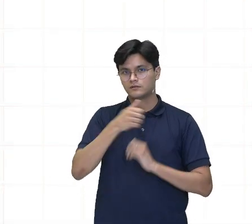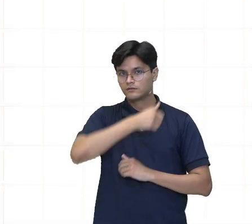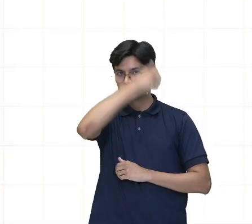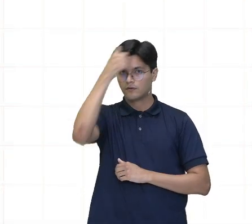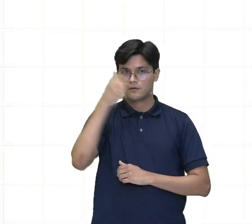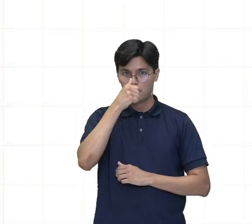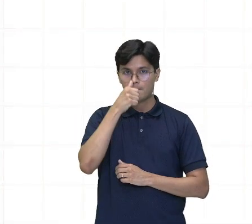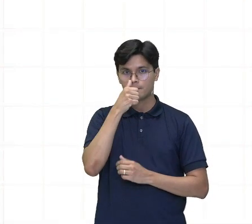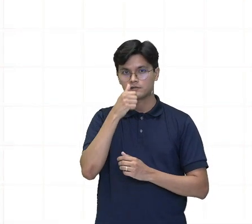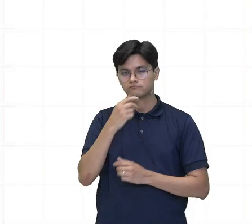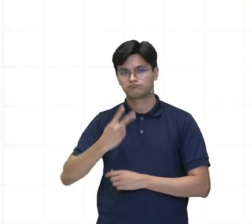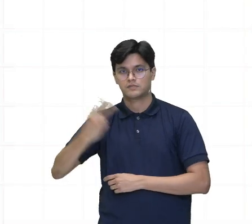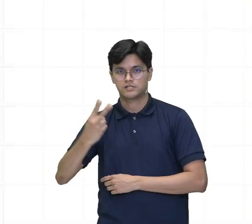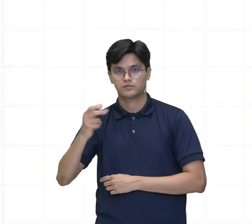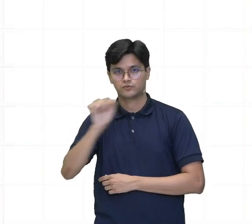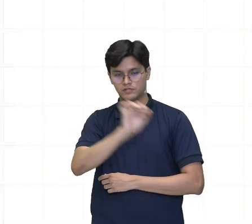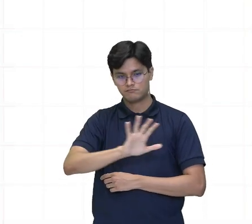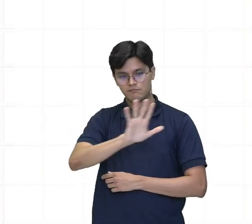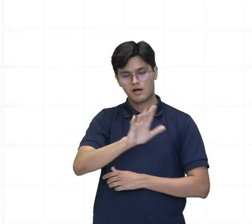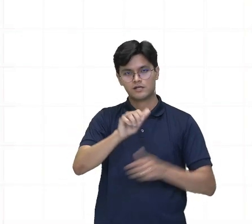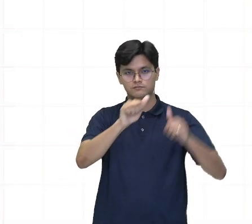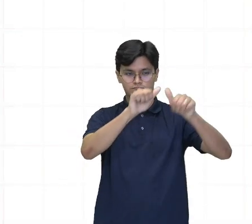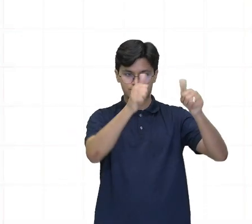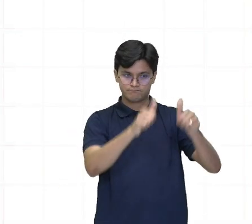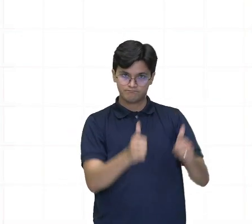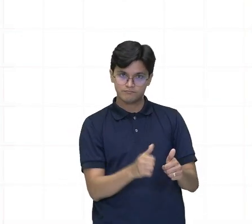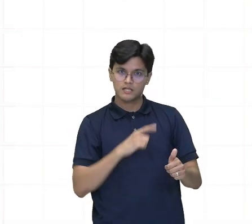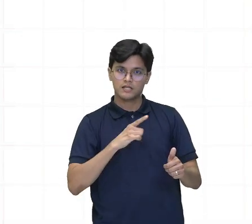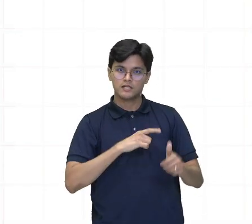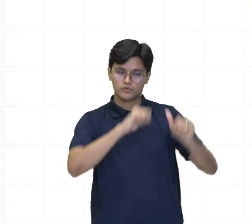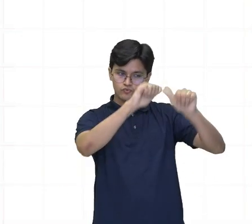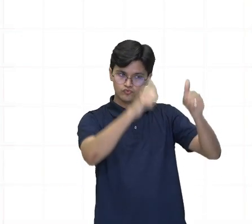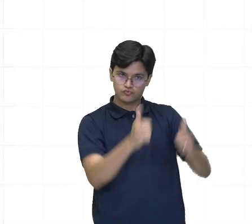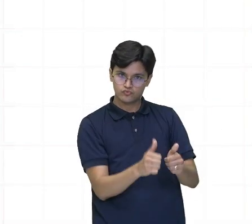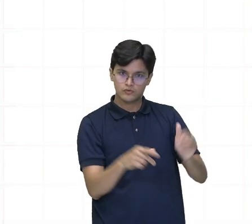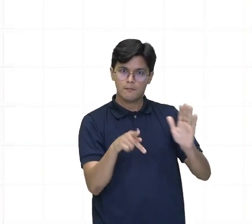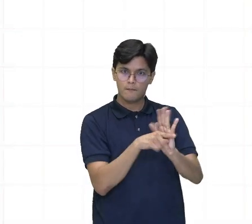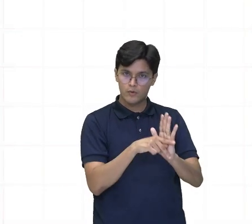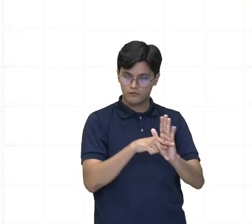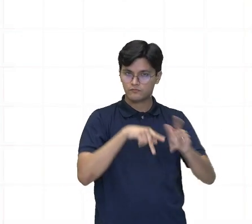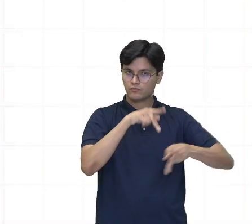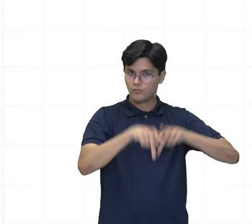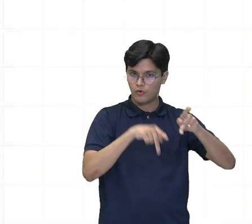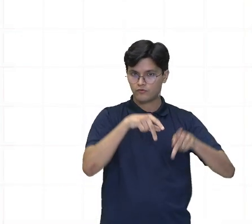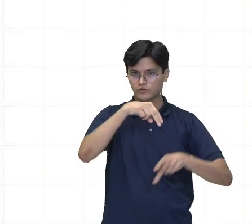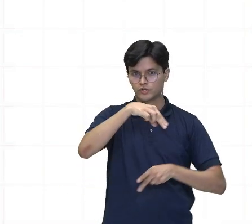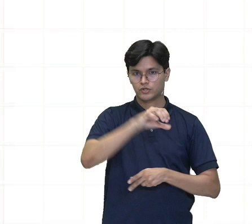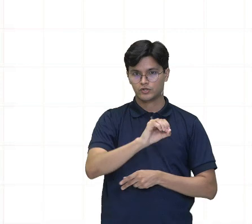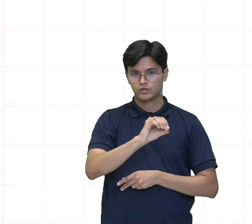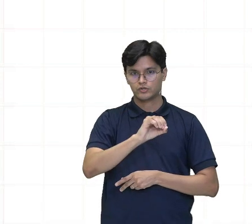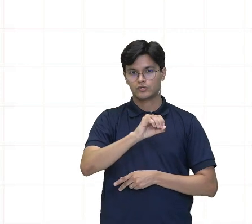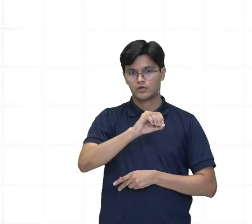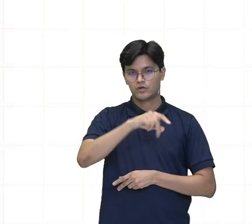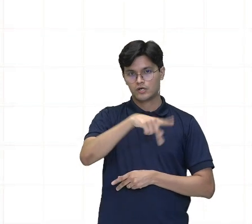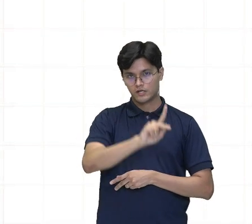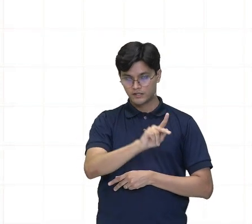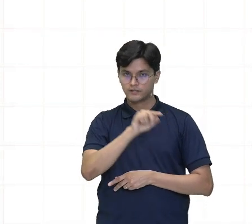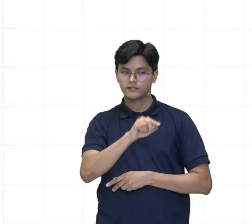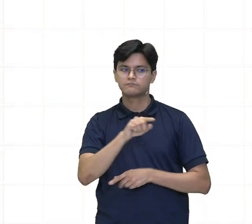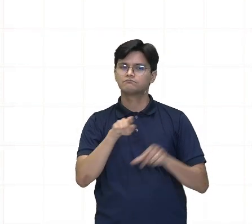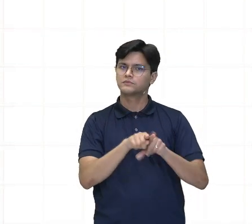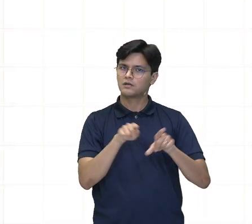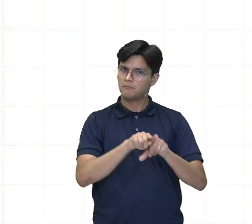escultura africana do povo Nok. Então, essas imagens elas representam também uma parte da cultura